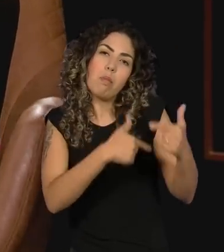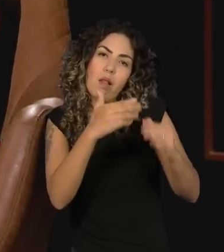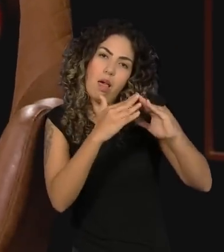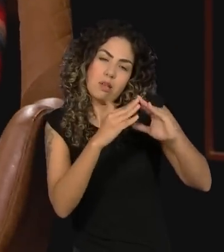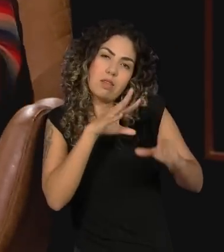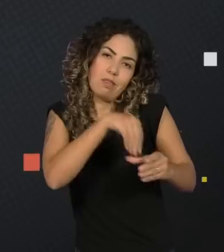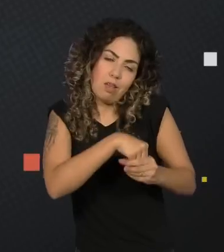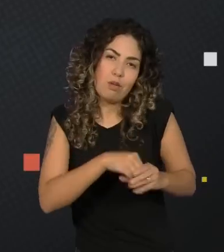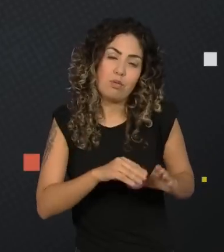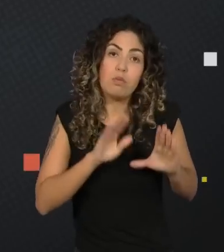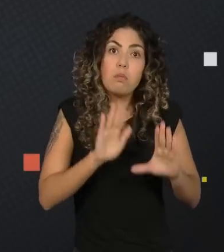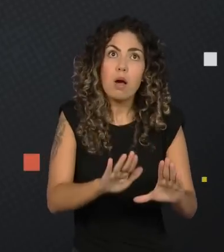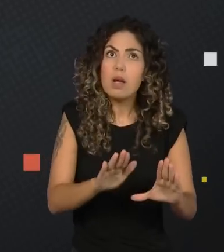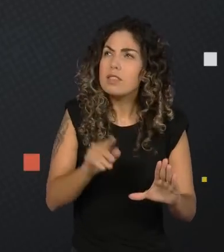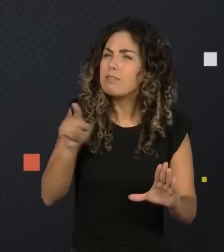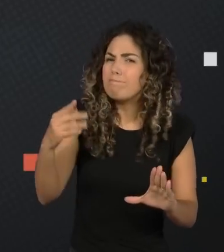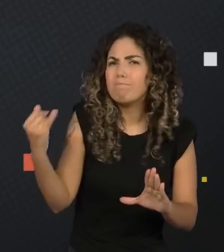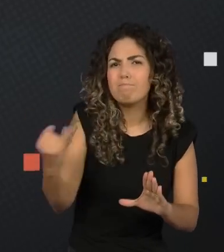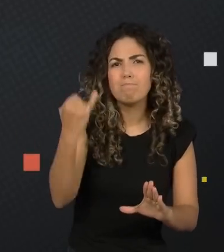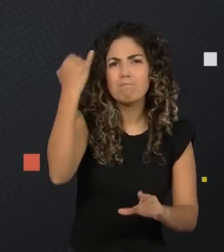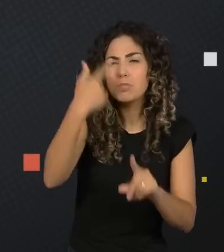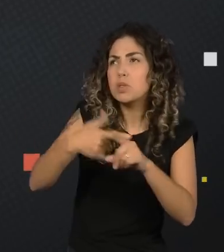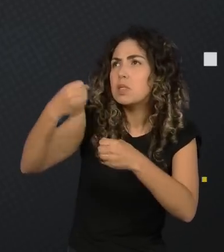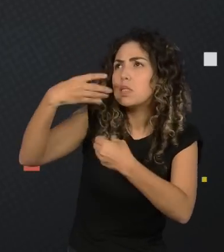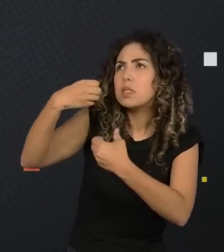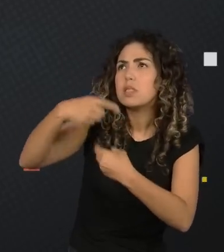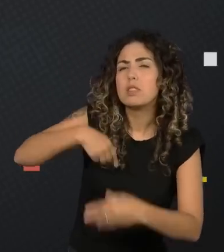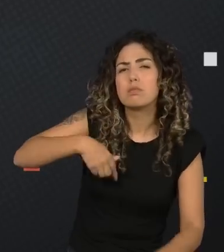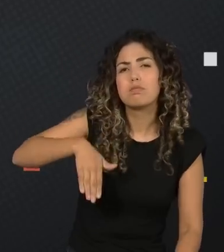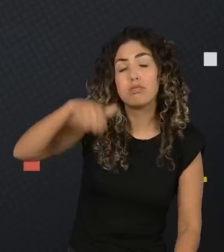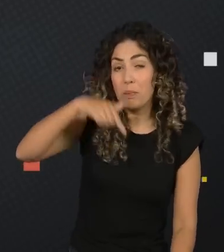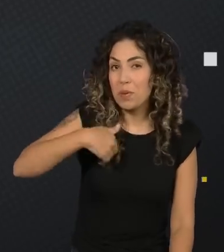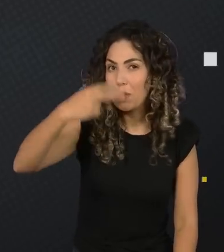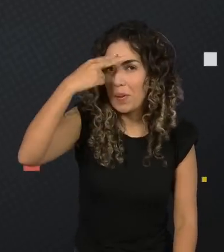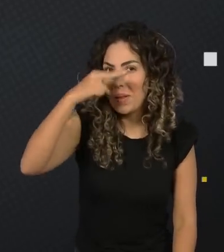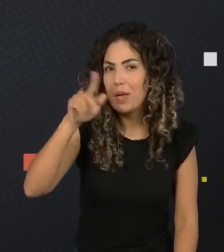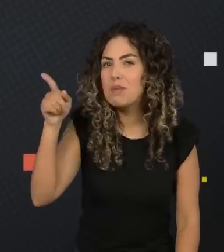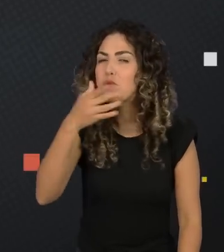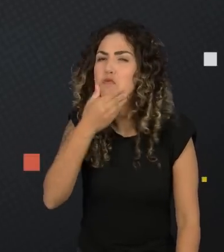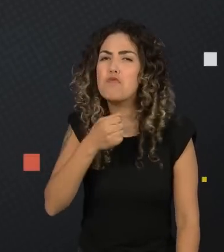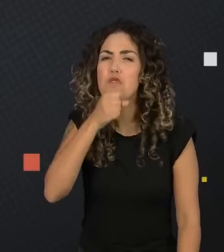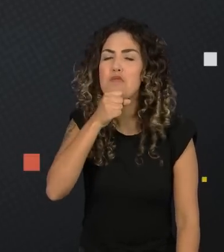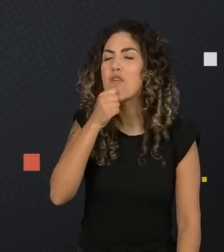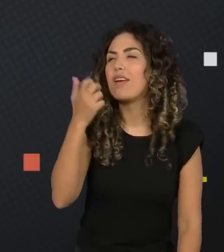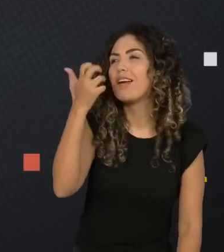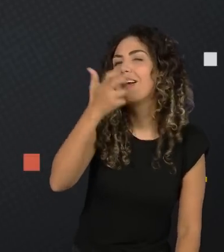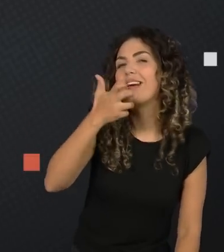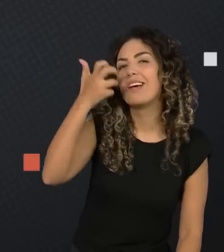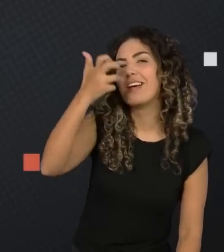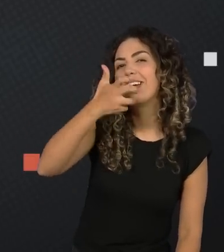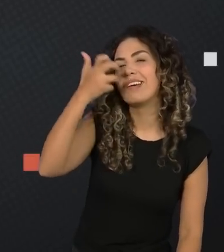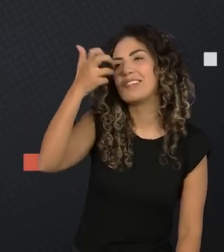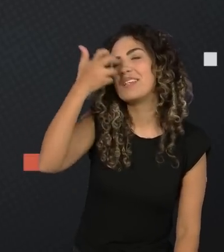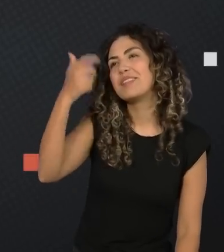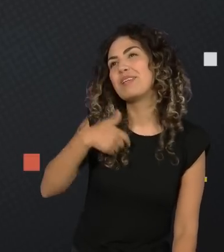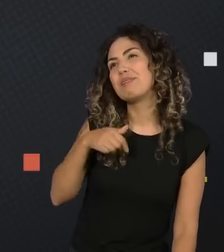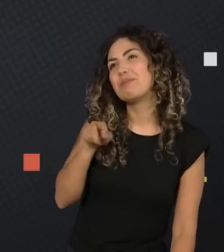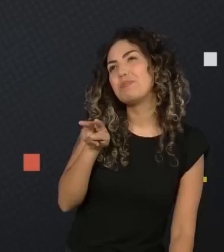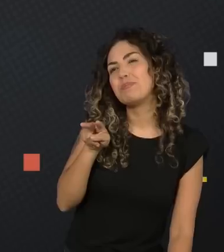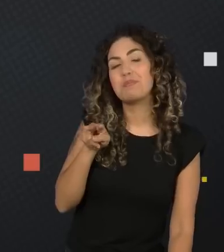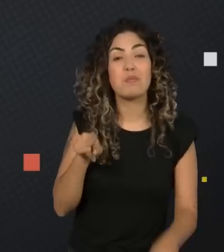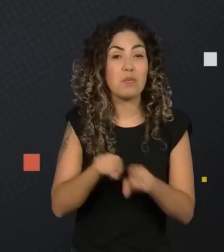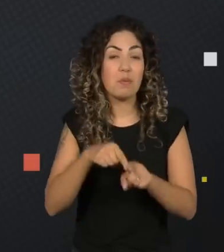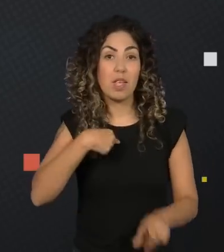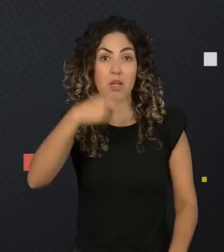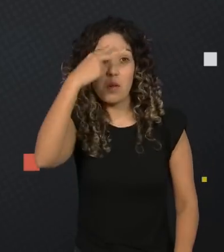da minha formação, sabe? Lembro do meu avô cantando músicas em Yiddish, quando a gente chegava lá. Lembro da